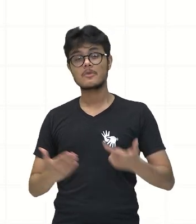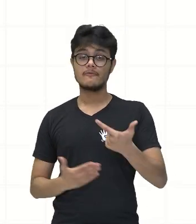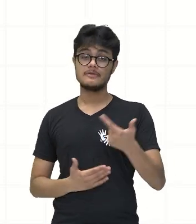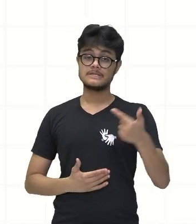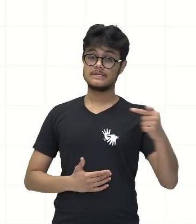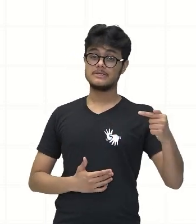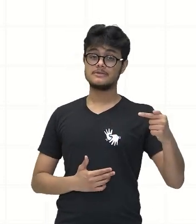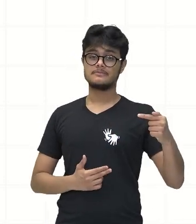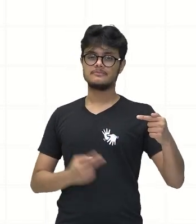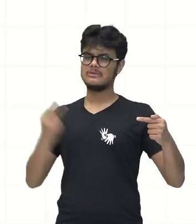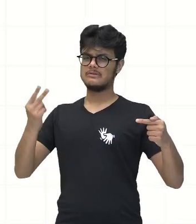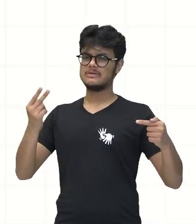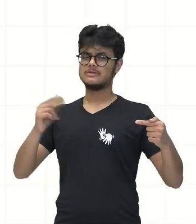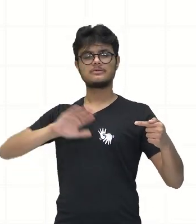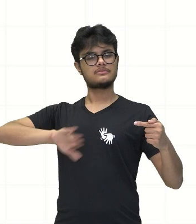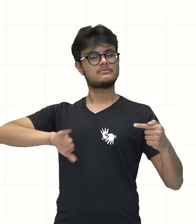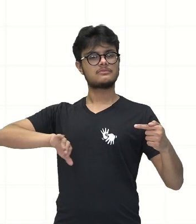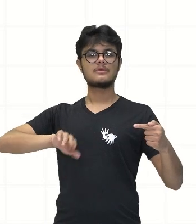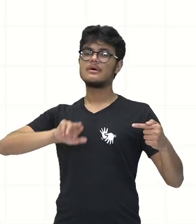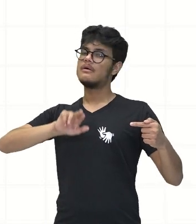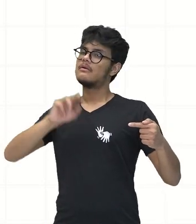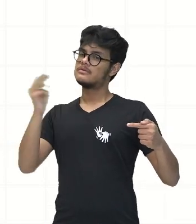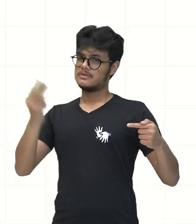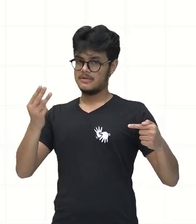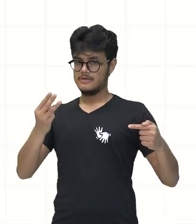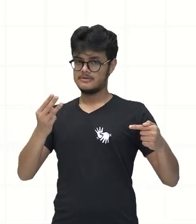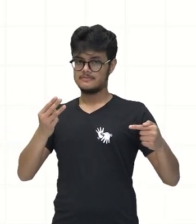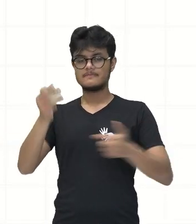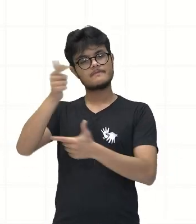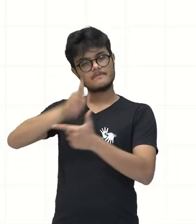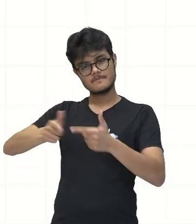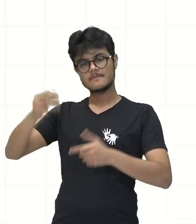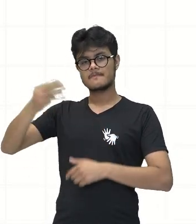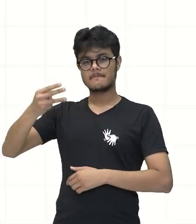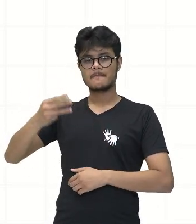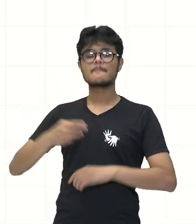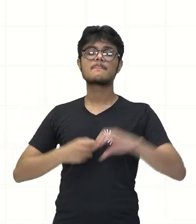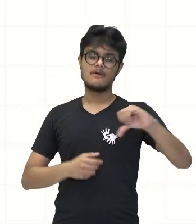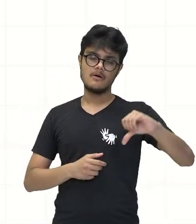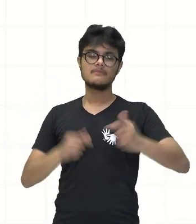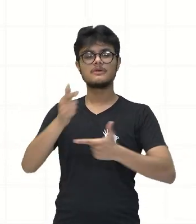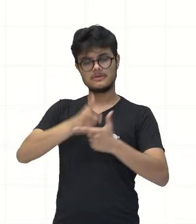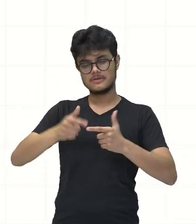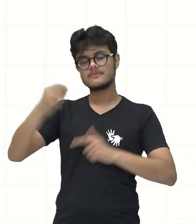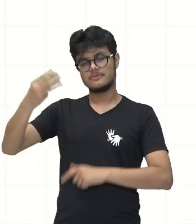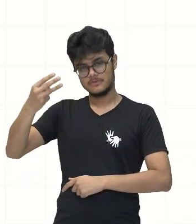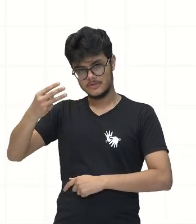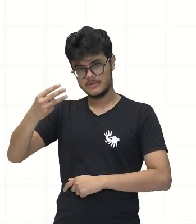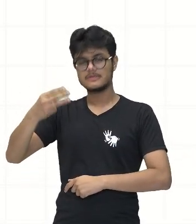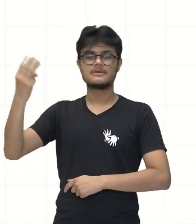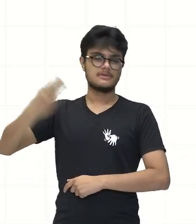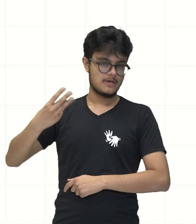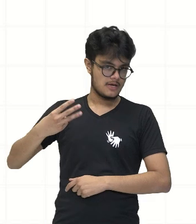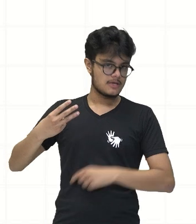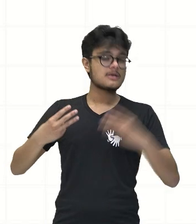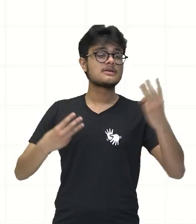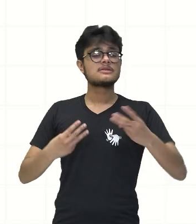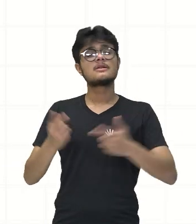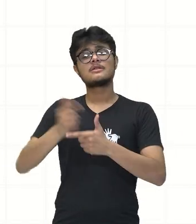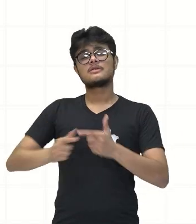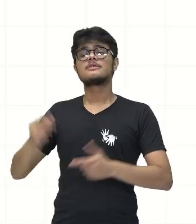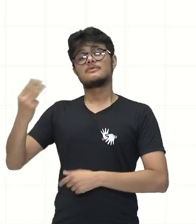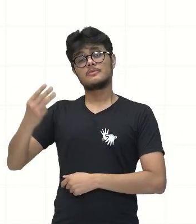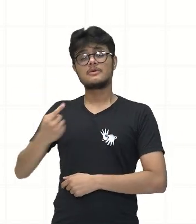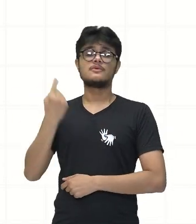por 2. Então, posso por quanto? Por 3. Por 3 dá 9. 9 dividido por 3 é 3.